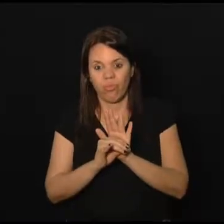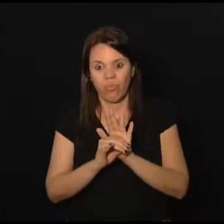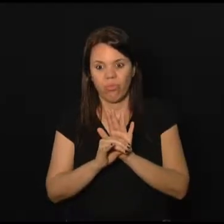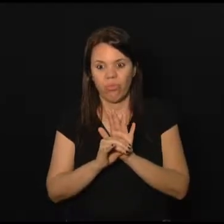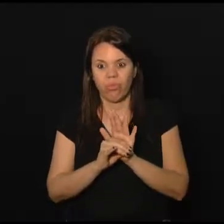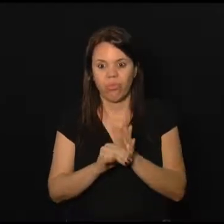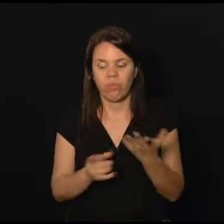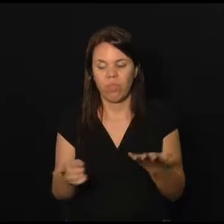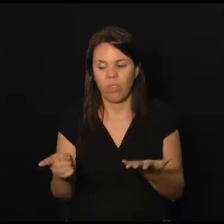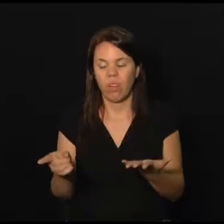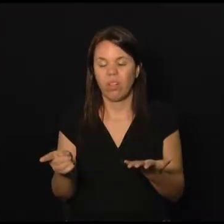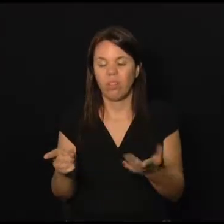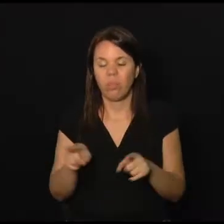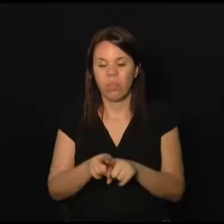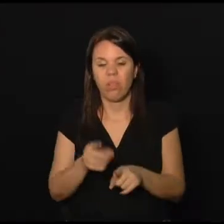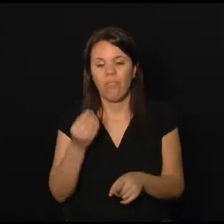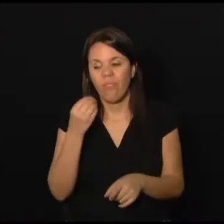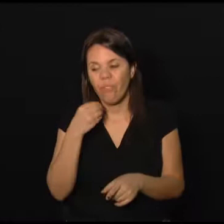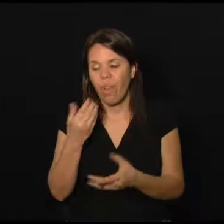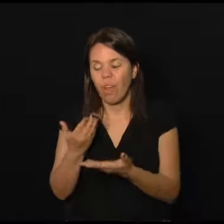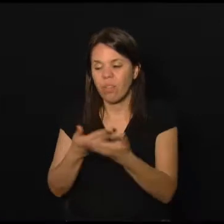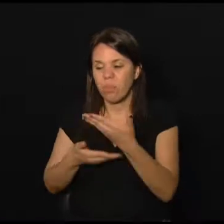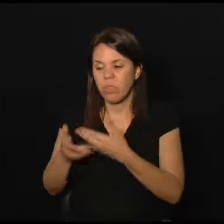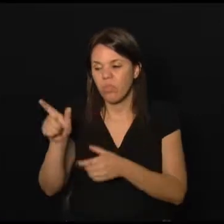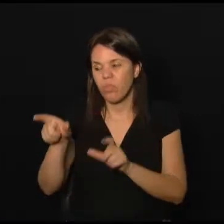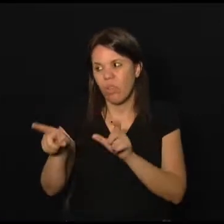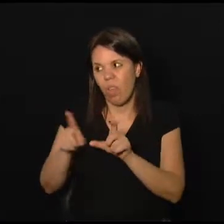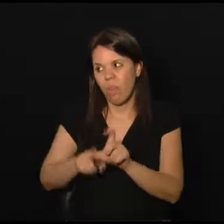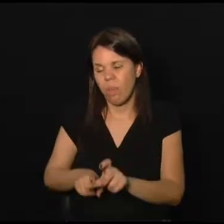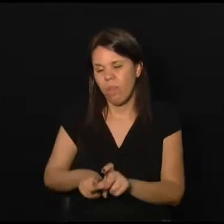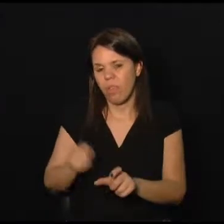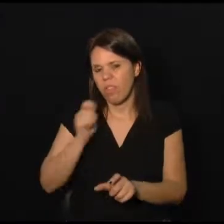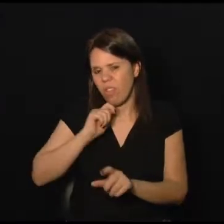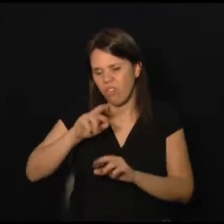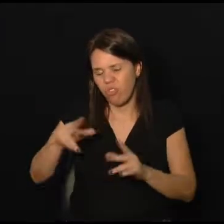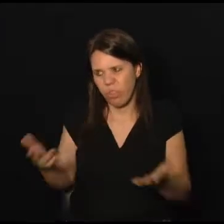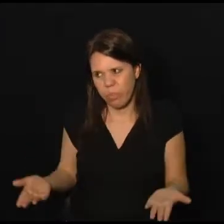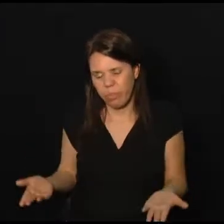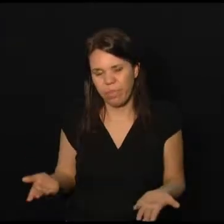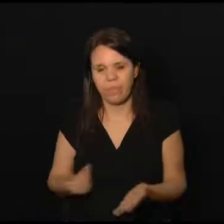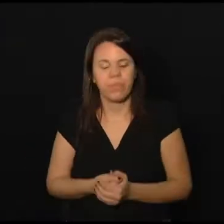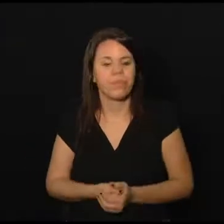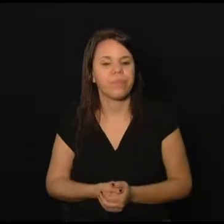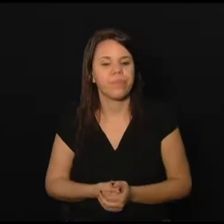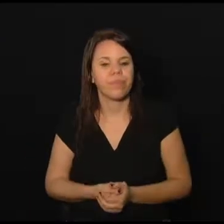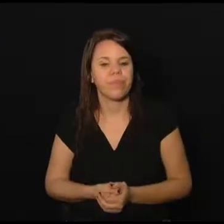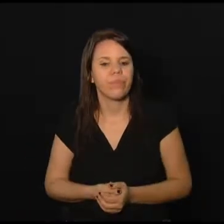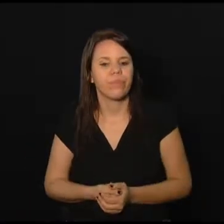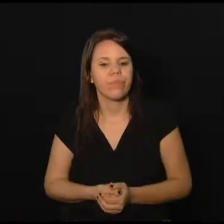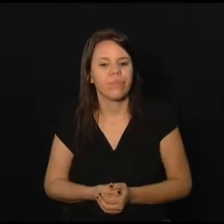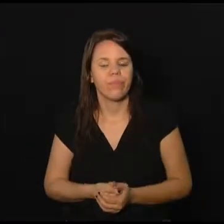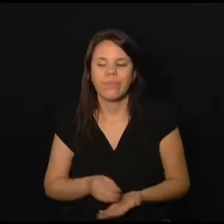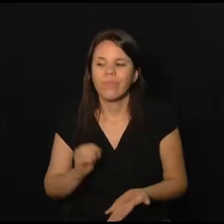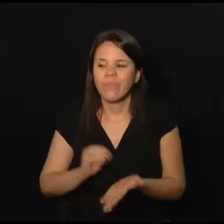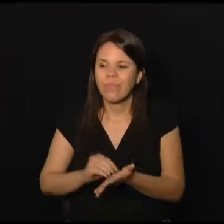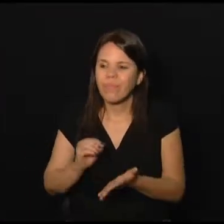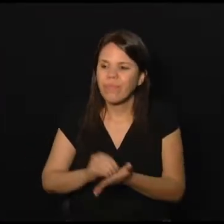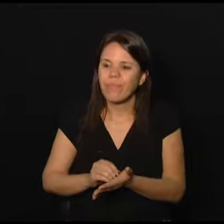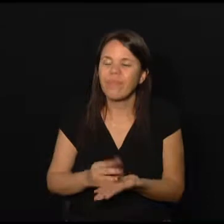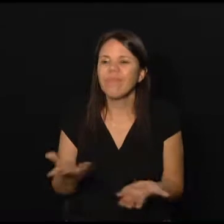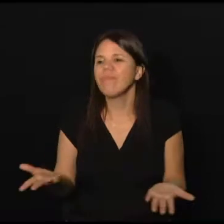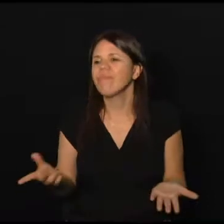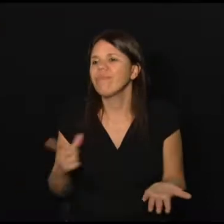uma pessoa que também é dependente químico. Então, ou seja, a falta vai quebrando